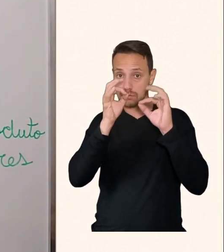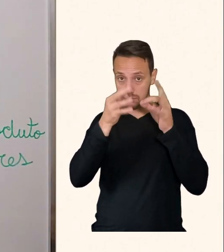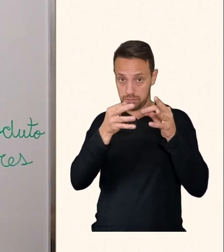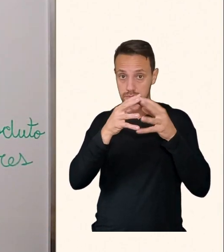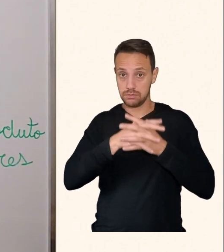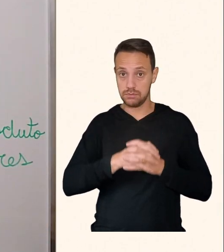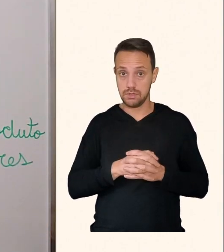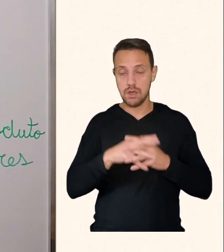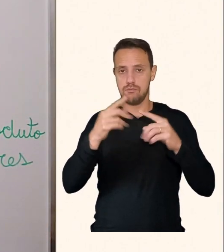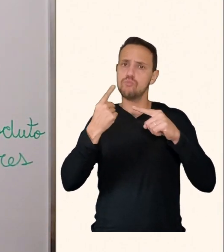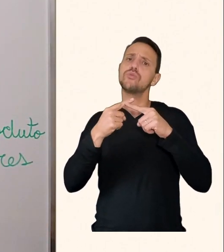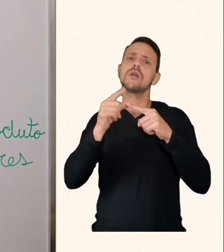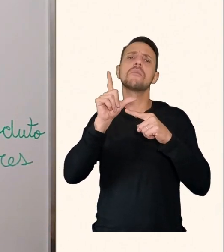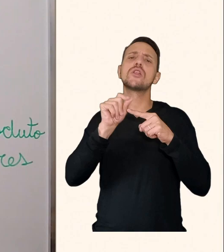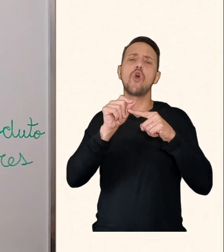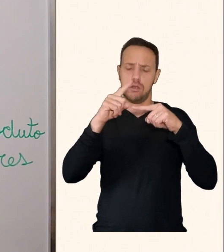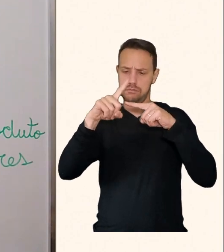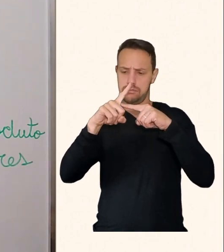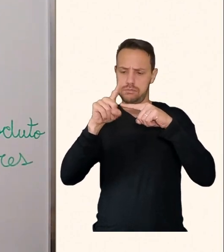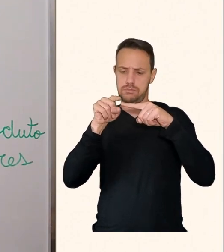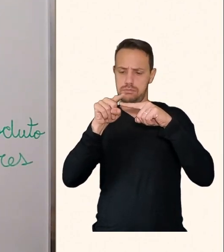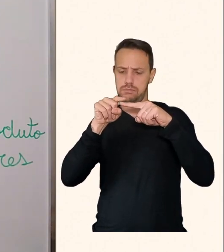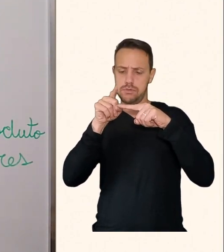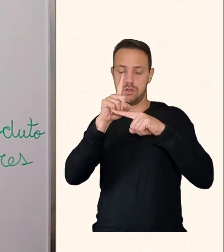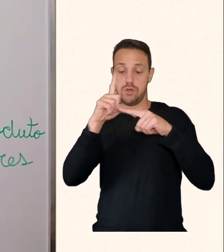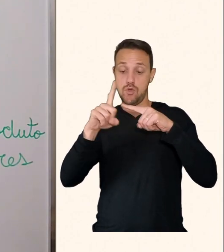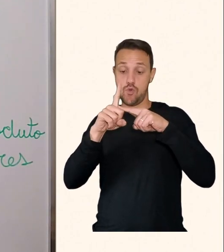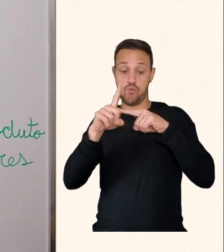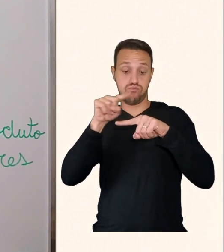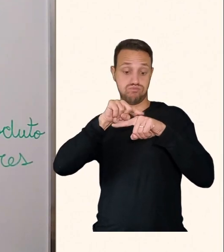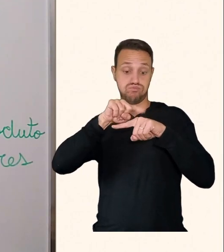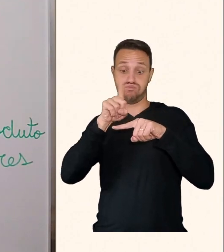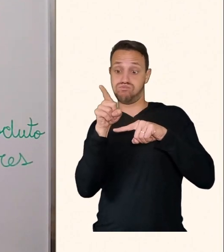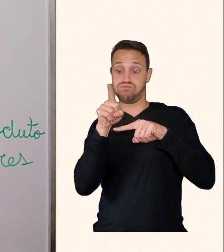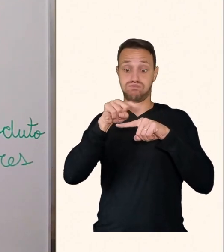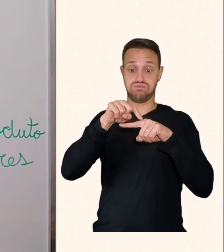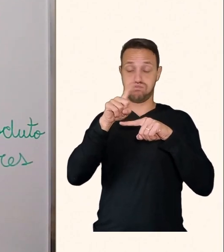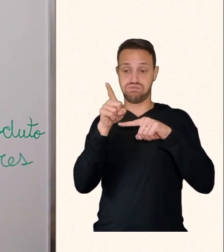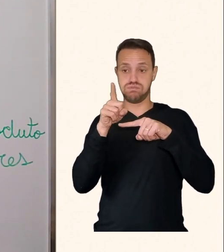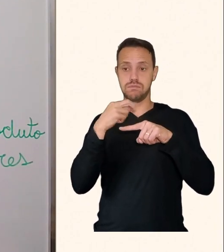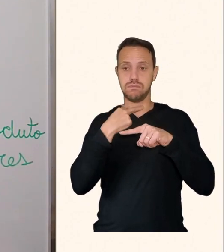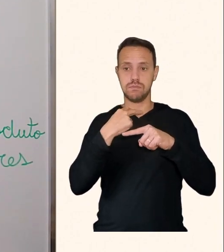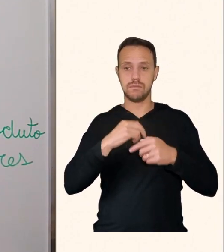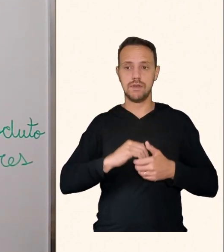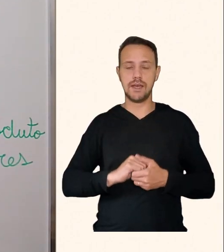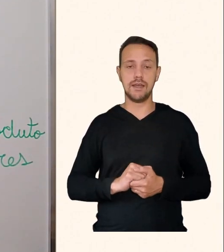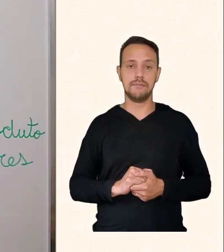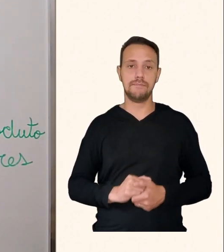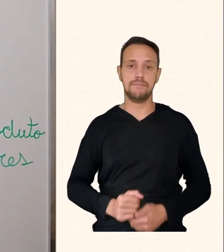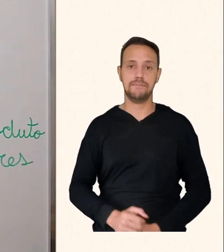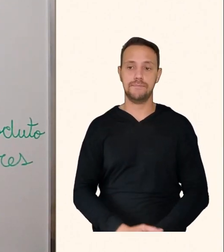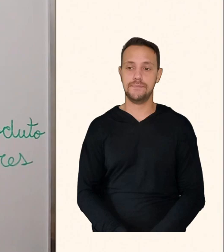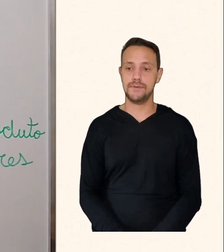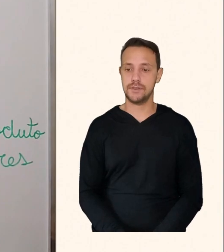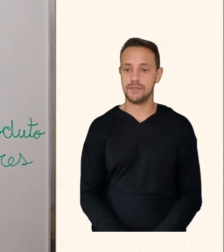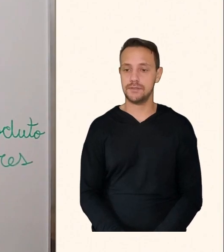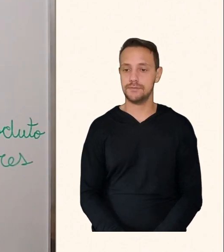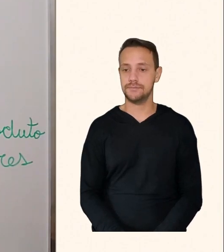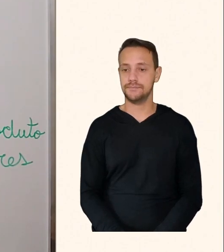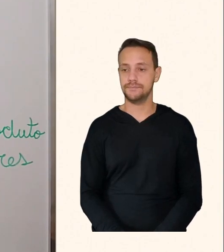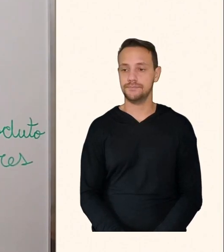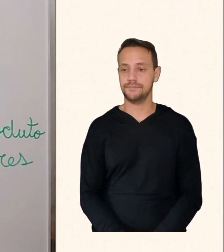de 90 graus. Seno de 90 vale 1. 1 vezes 1 vezes 1, 1.